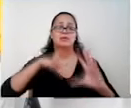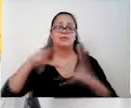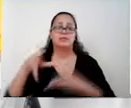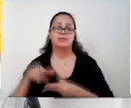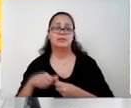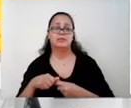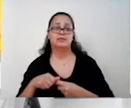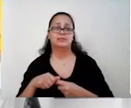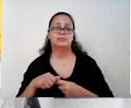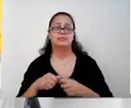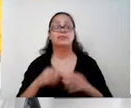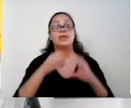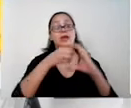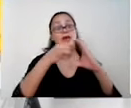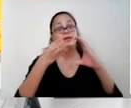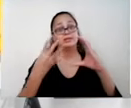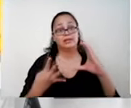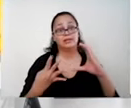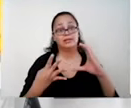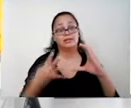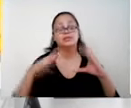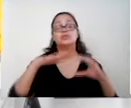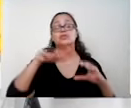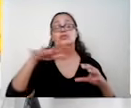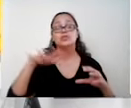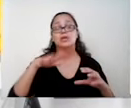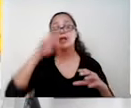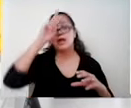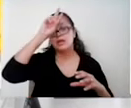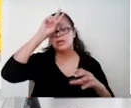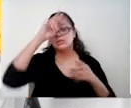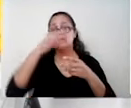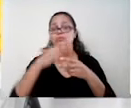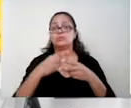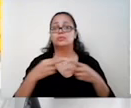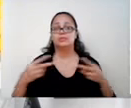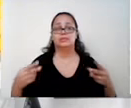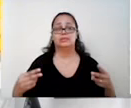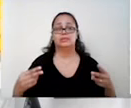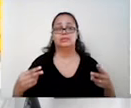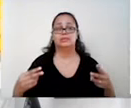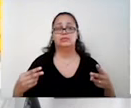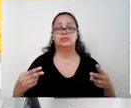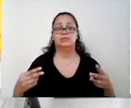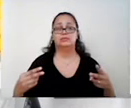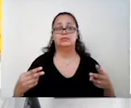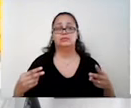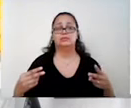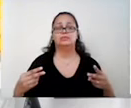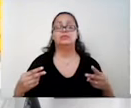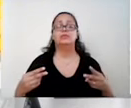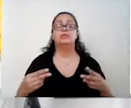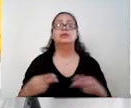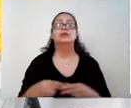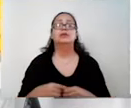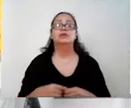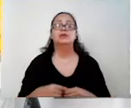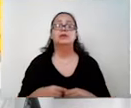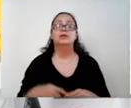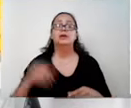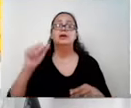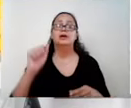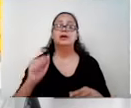Bom, agora as características gerais dos insetos. Insetos, como eu já citei, são artrópodes. Já citei também que